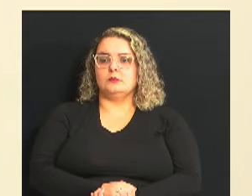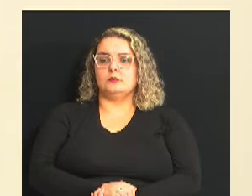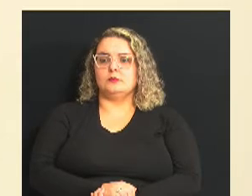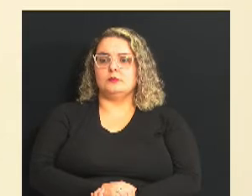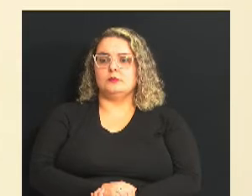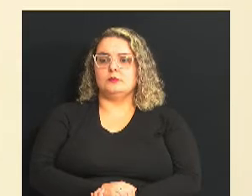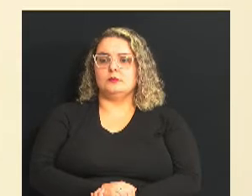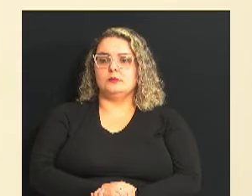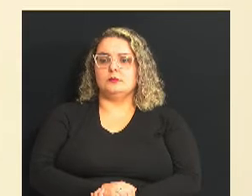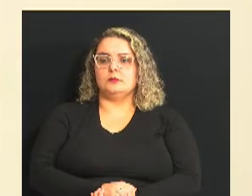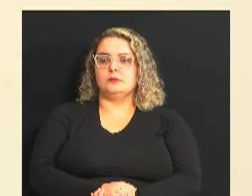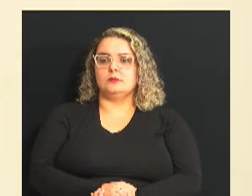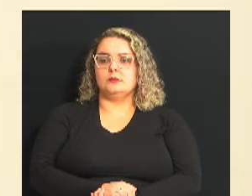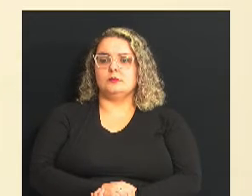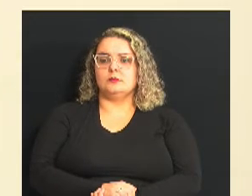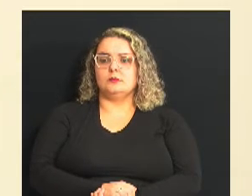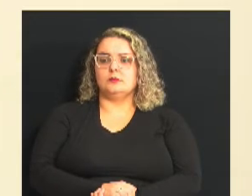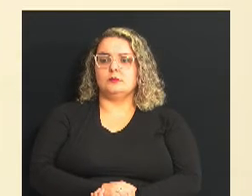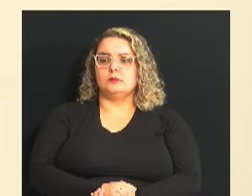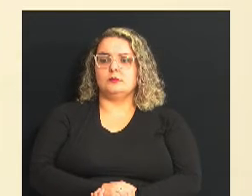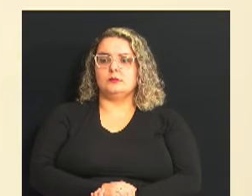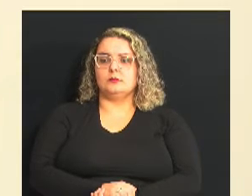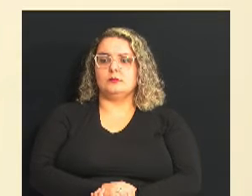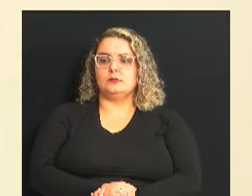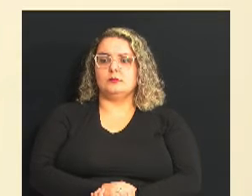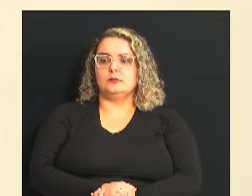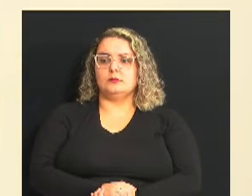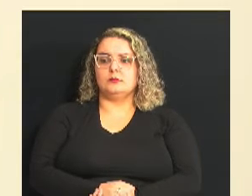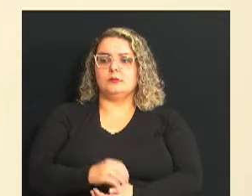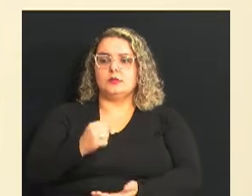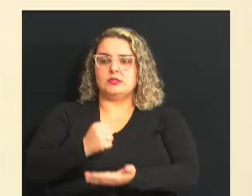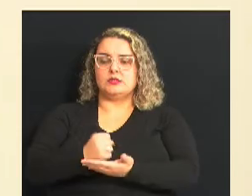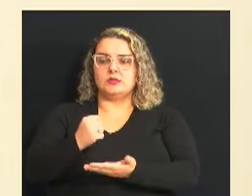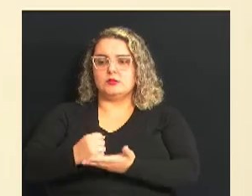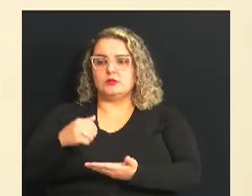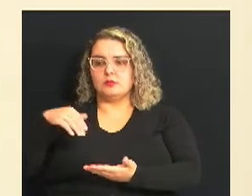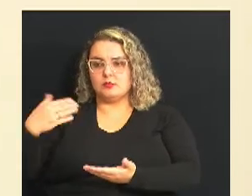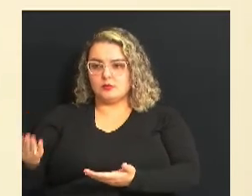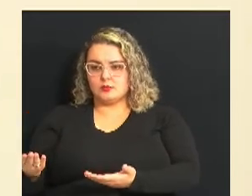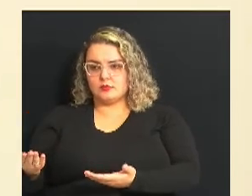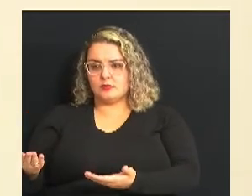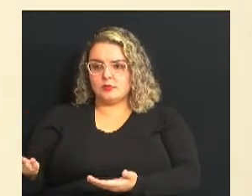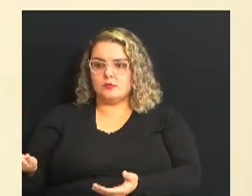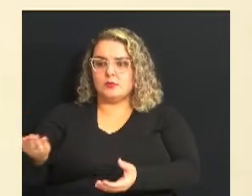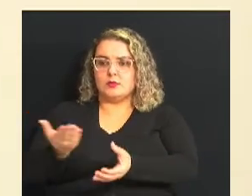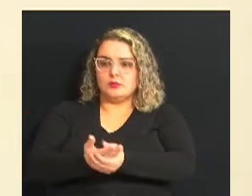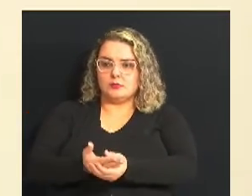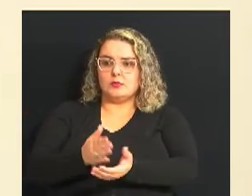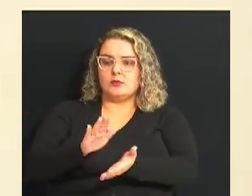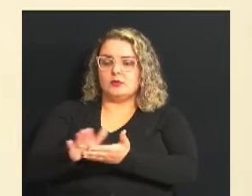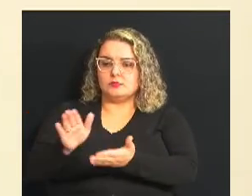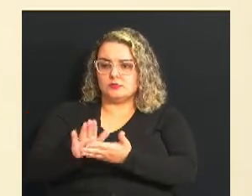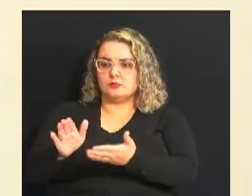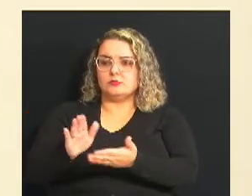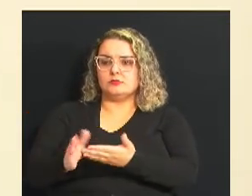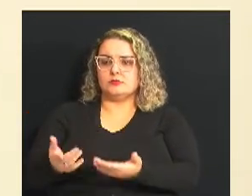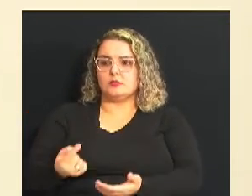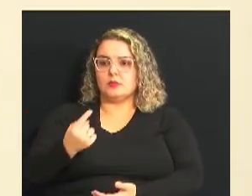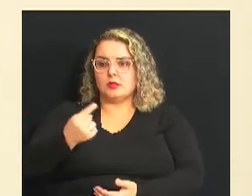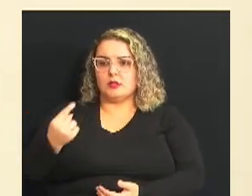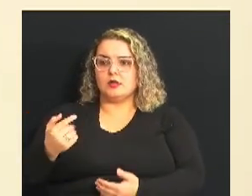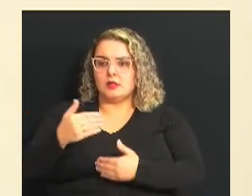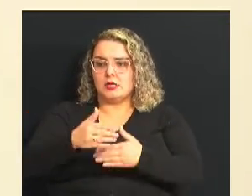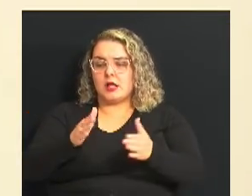esse custo é mensal por cada caixa de correio. Então a gente partiu por administrar o próprio